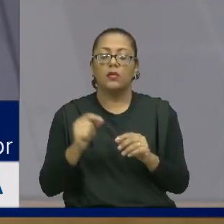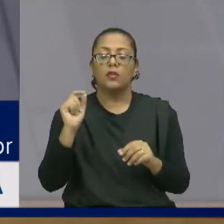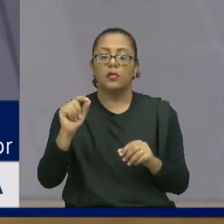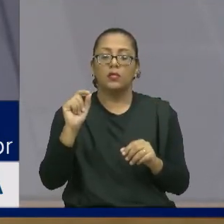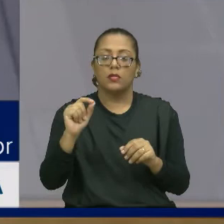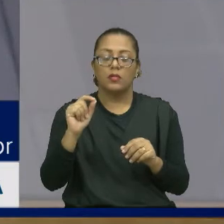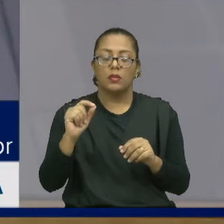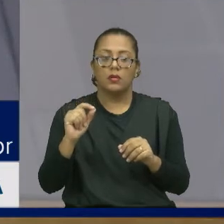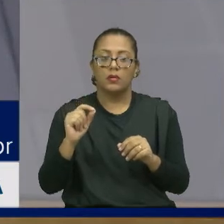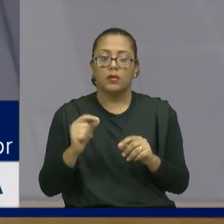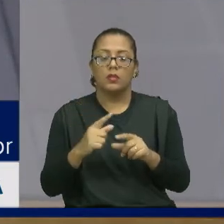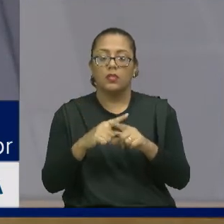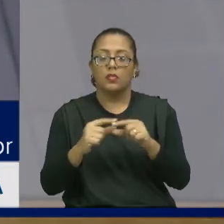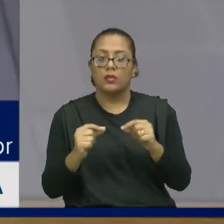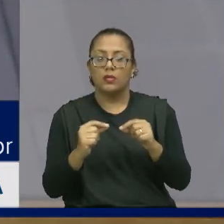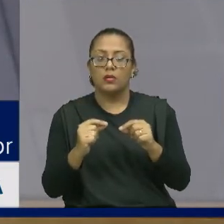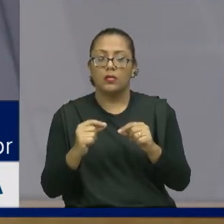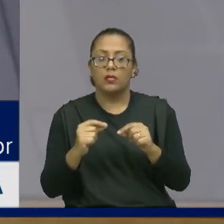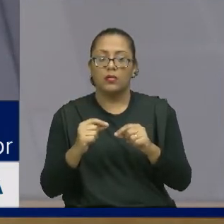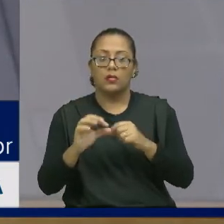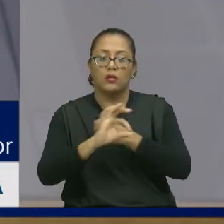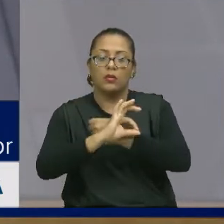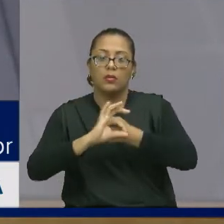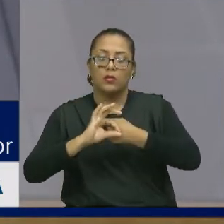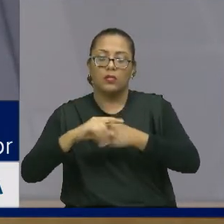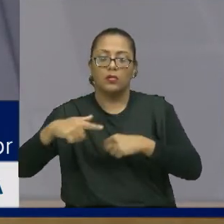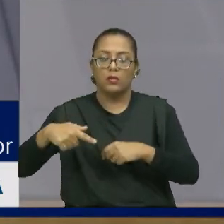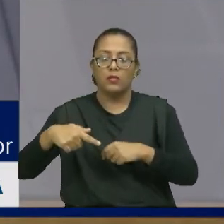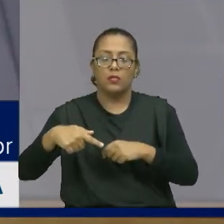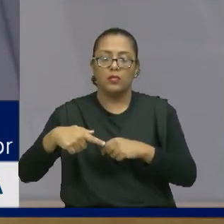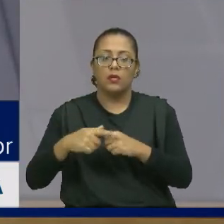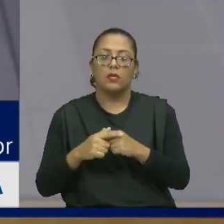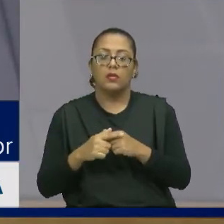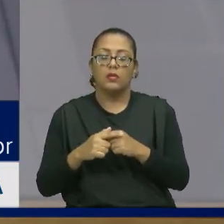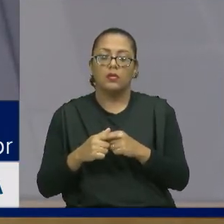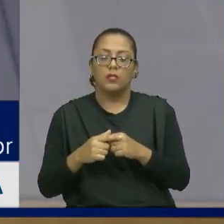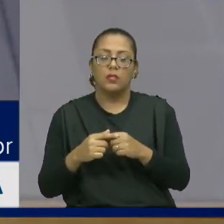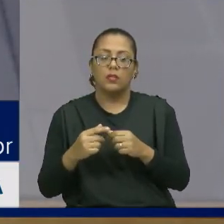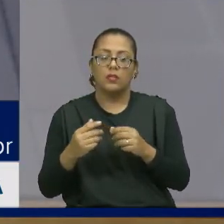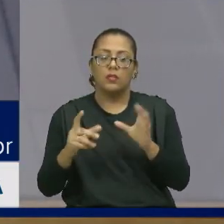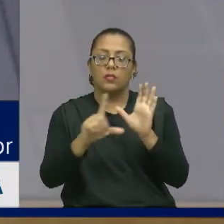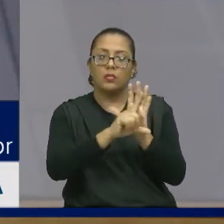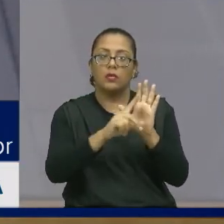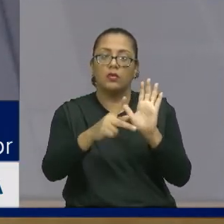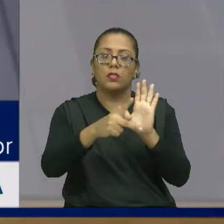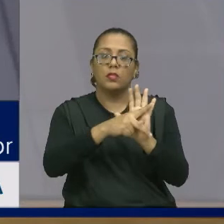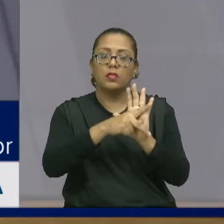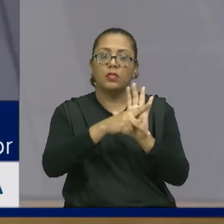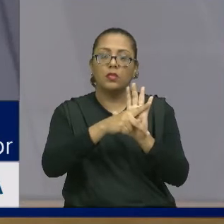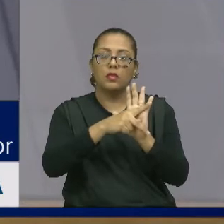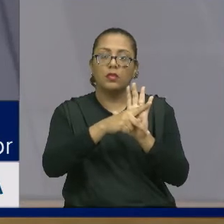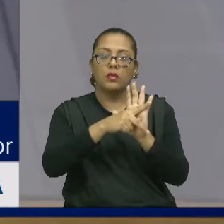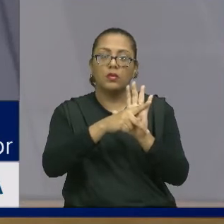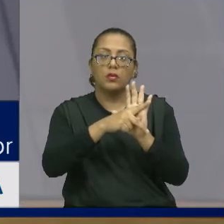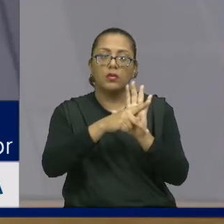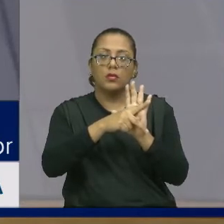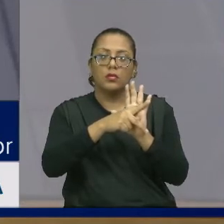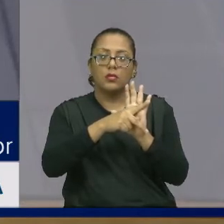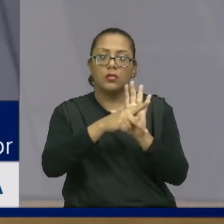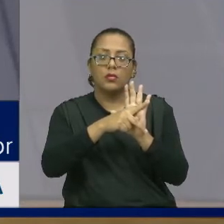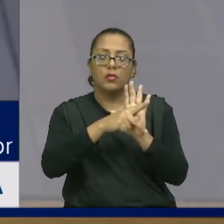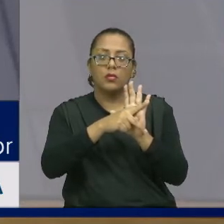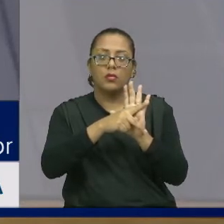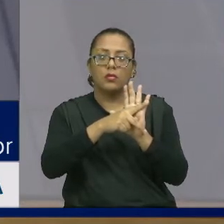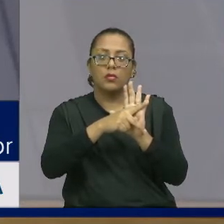no artigo 7 do projeto de lei. Essa Câmara deve ser composta por servidores